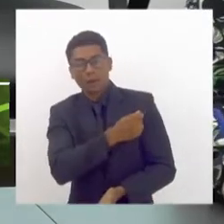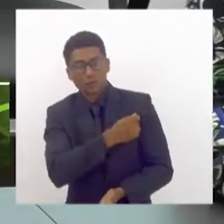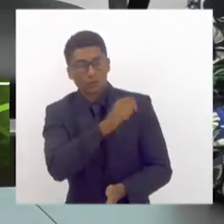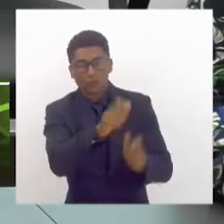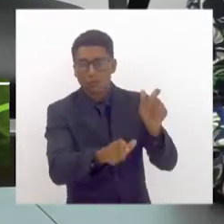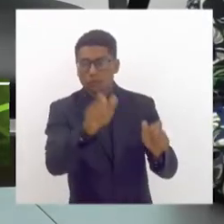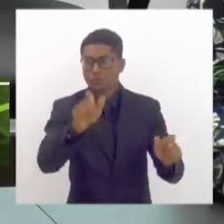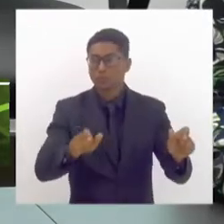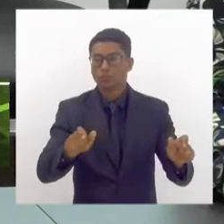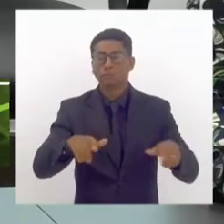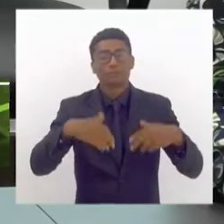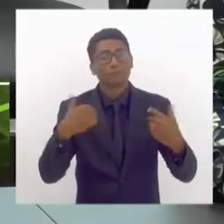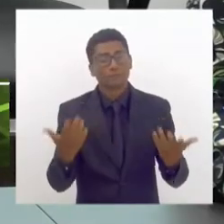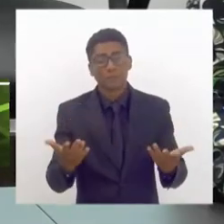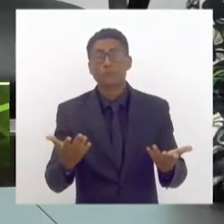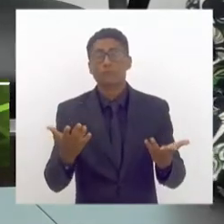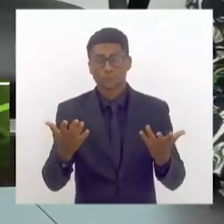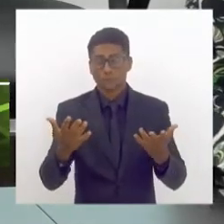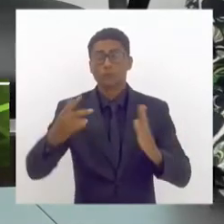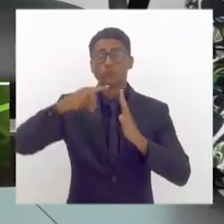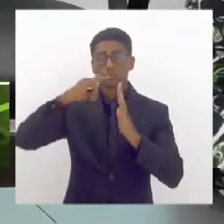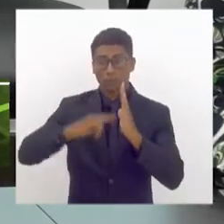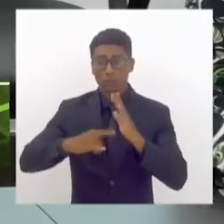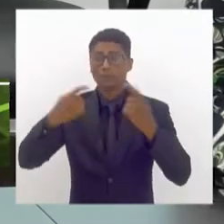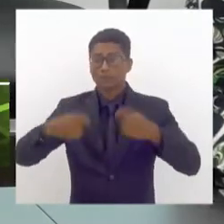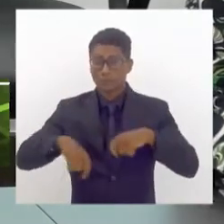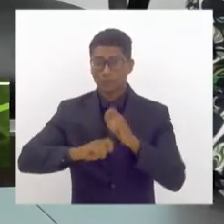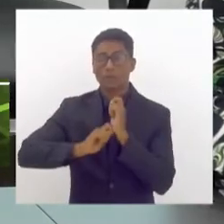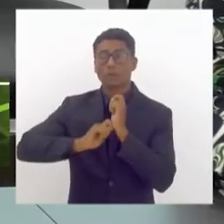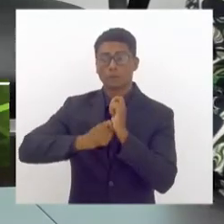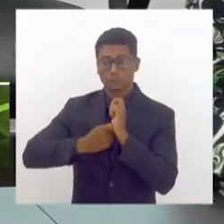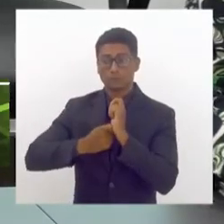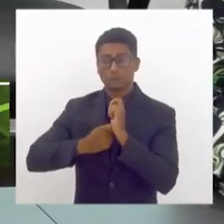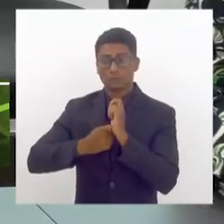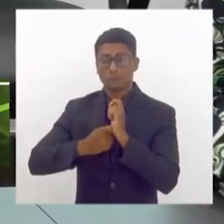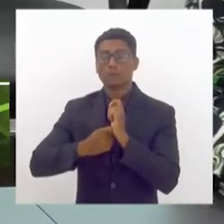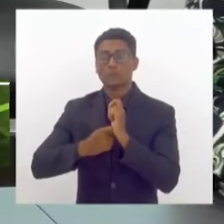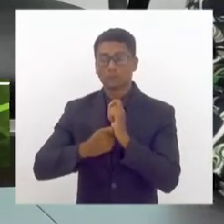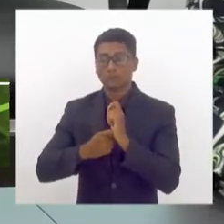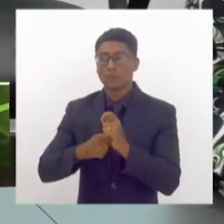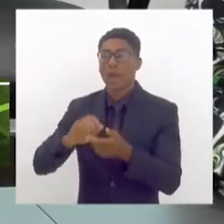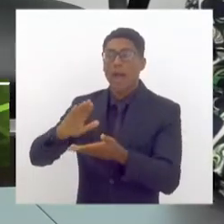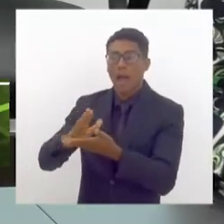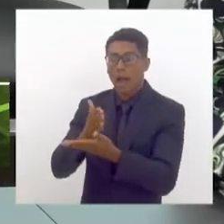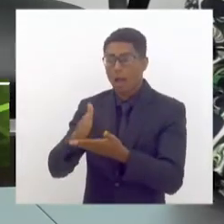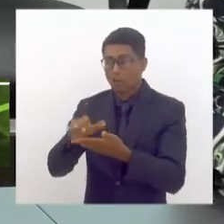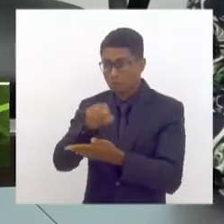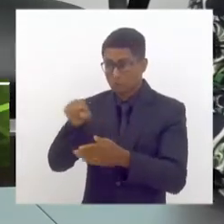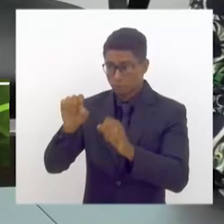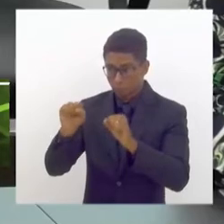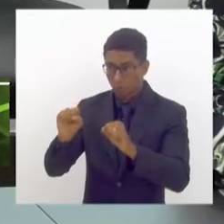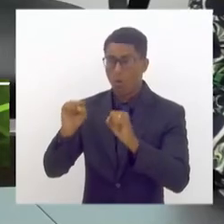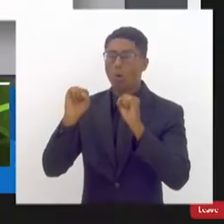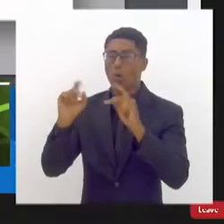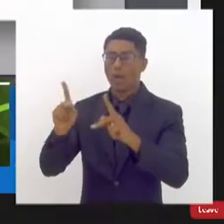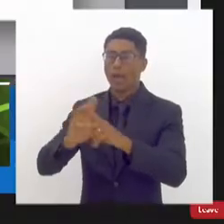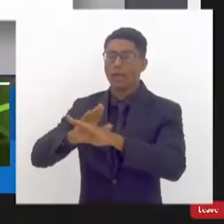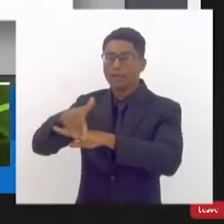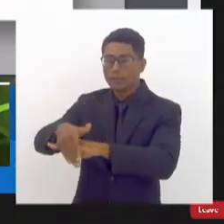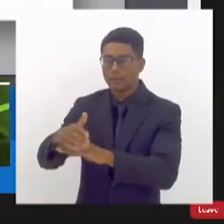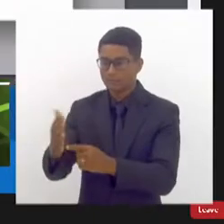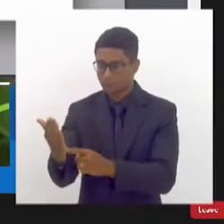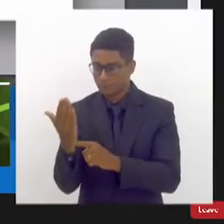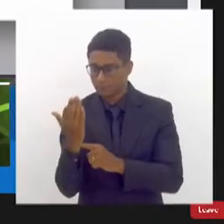documentos sejam restritos e só determinados atores tenham acesso aos mesmos. As reuniões plenárias